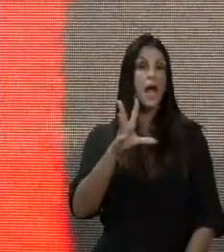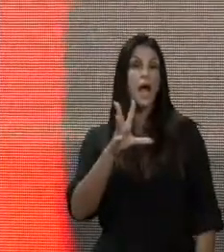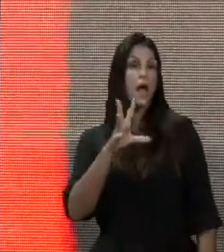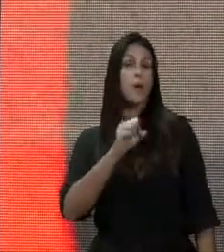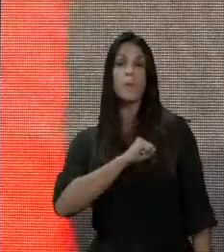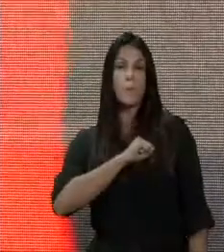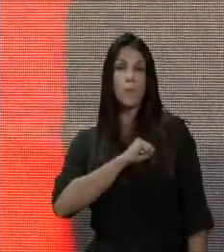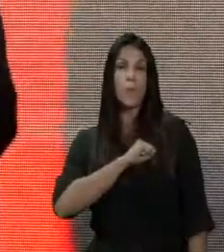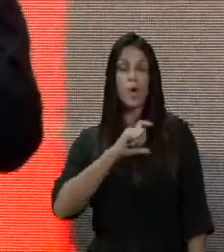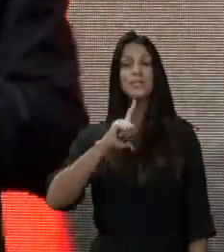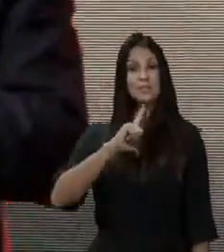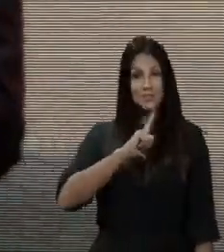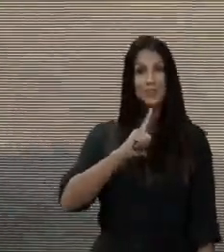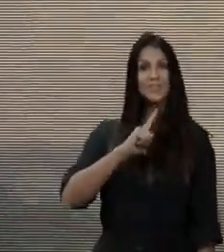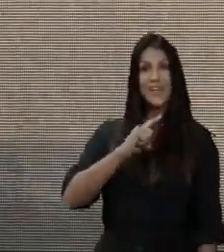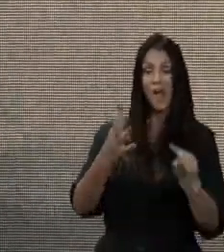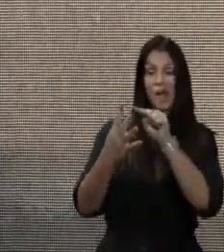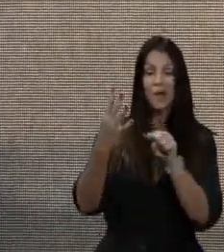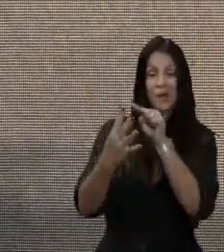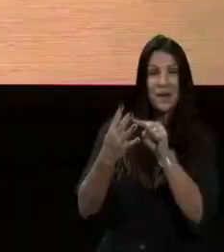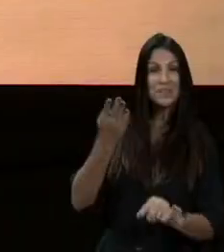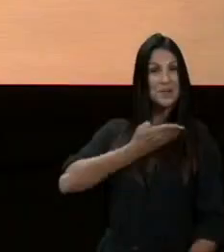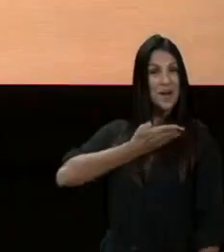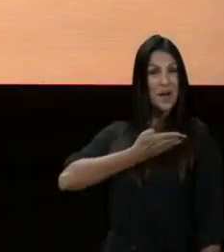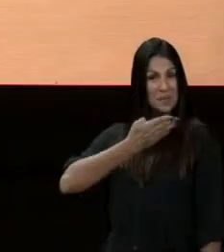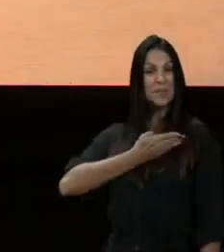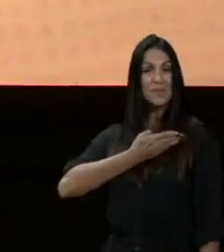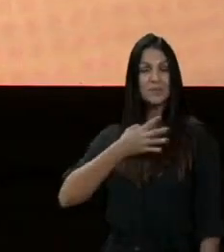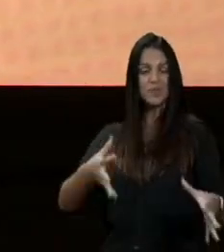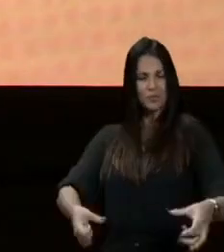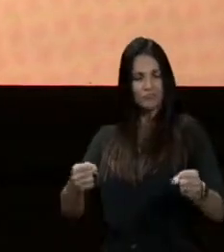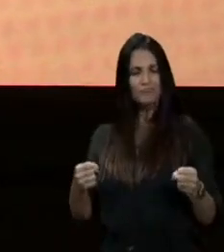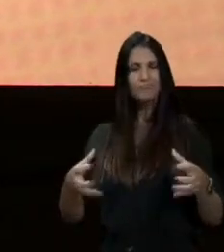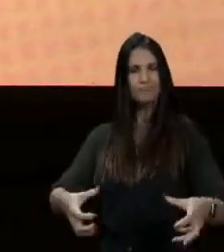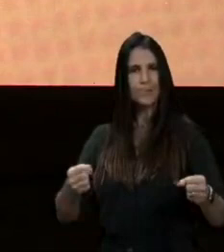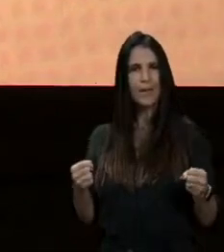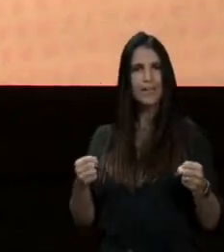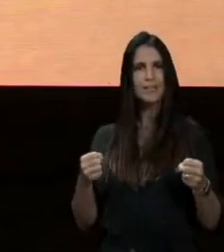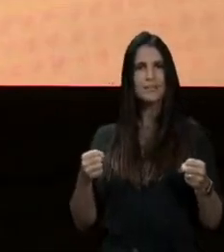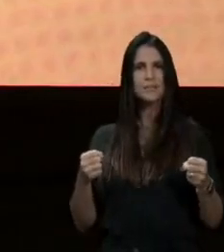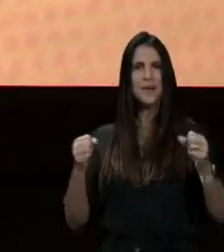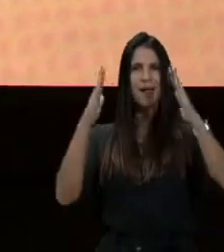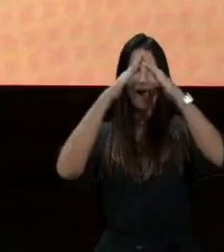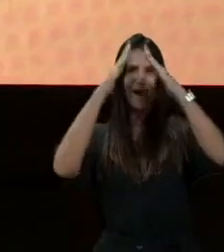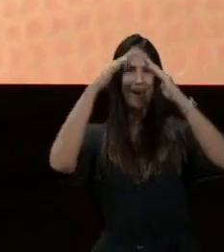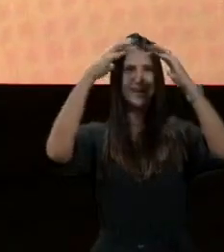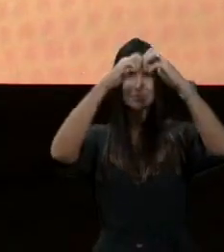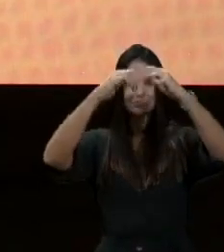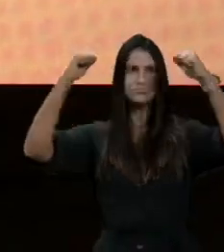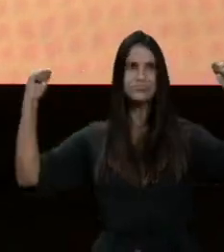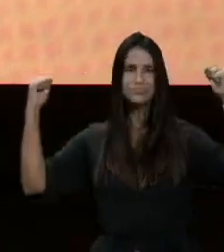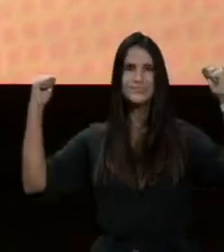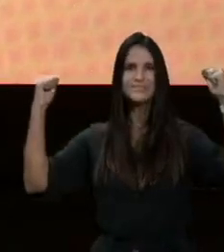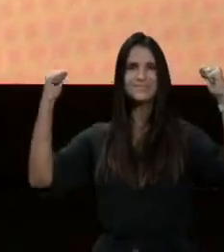quatro camarada vai lá e pega o paralítico carregando para poder levar para o cara ser curado amor mas depois olha que diz o